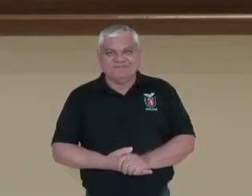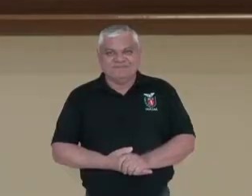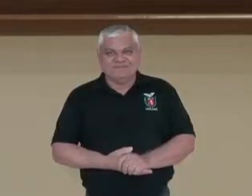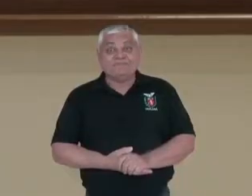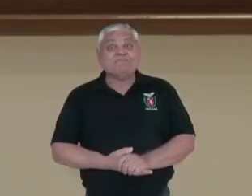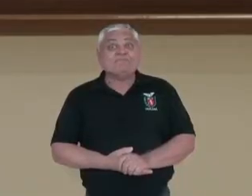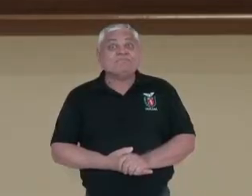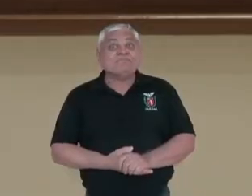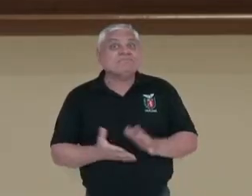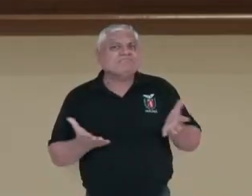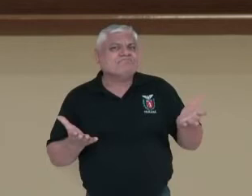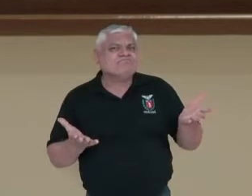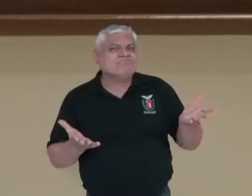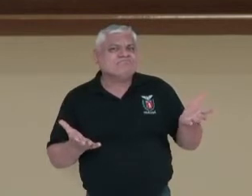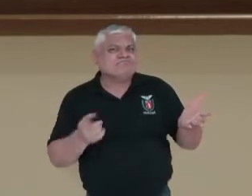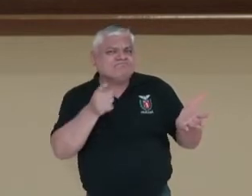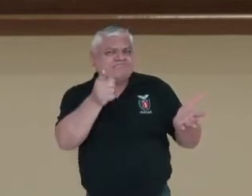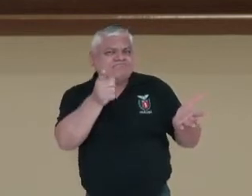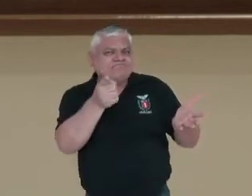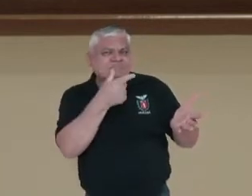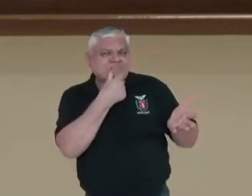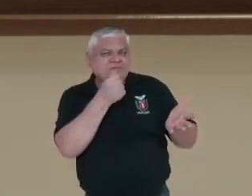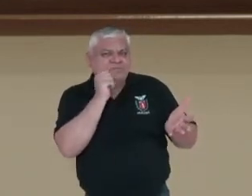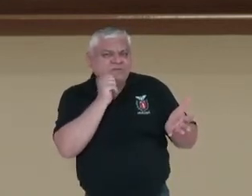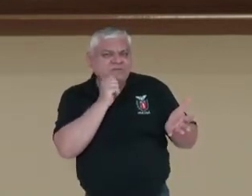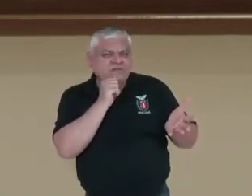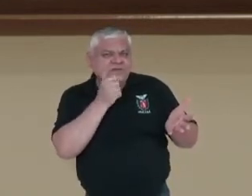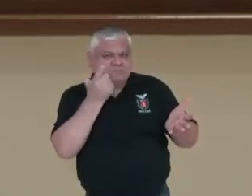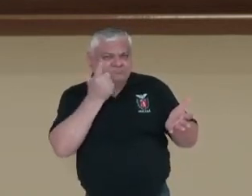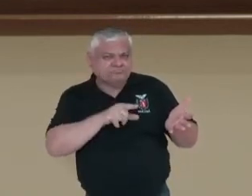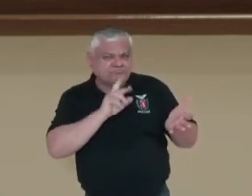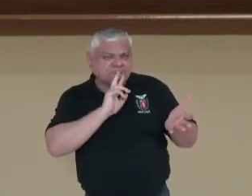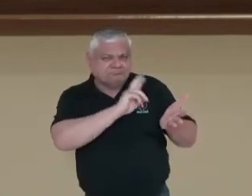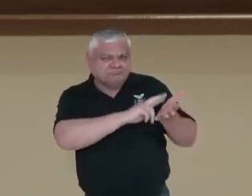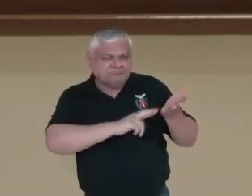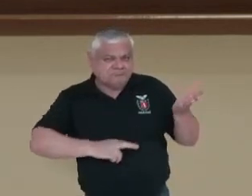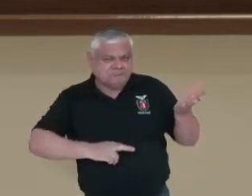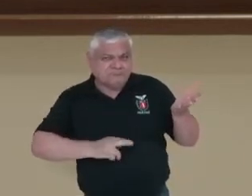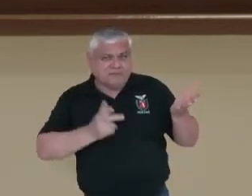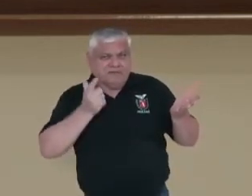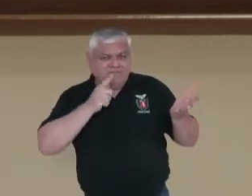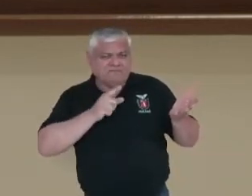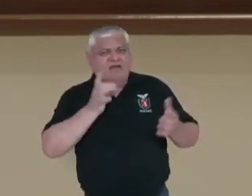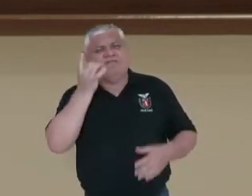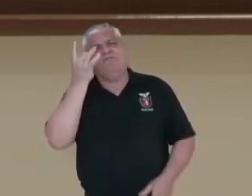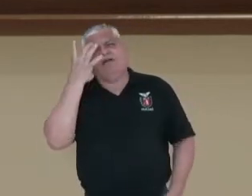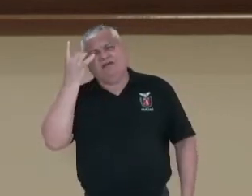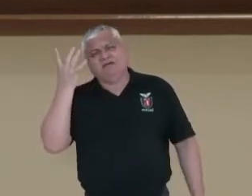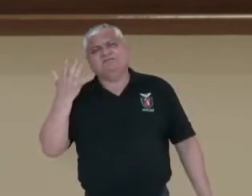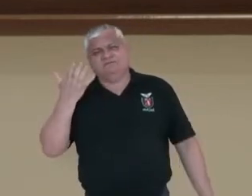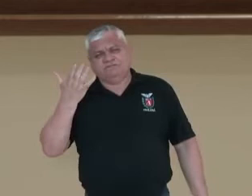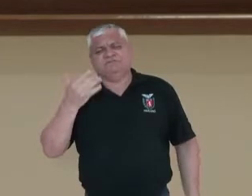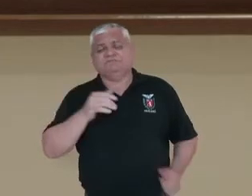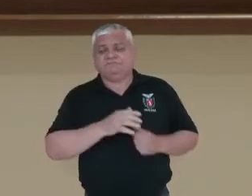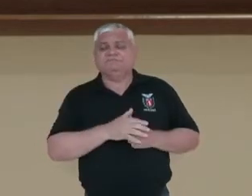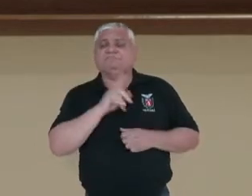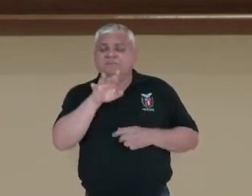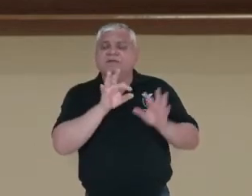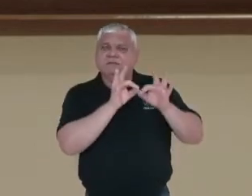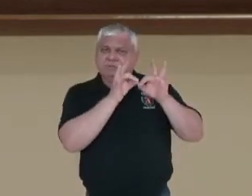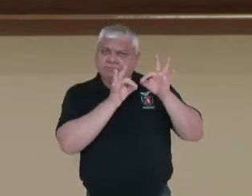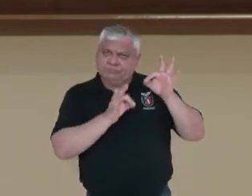E aí, meu querido e minha querida, resolveram? Tranquilinho também, né? Aí era uma questão um pouco mais